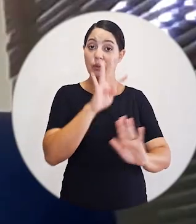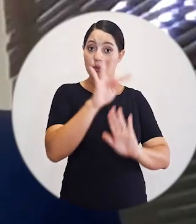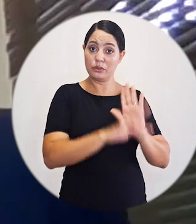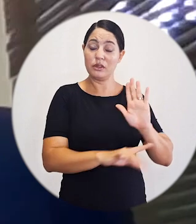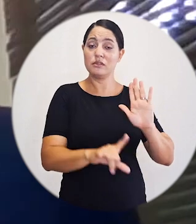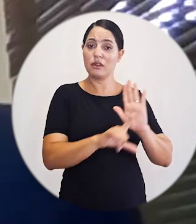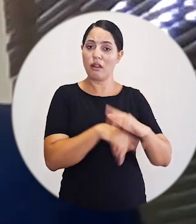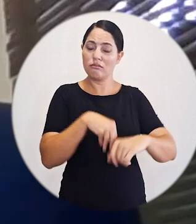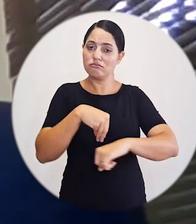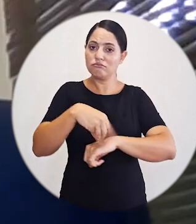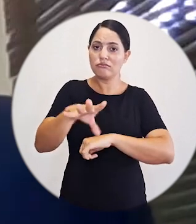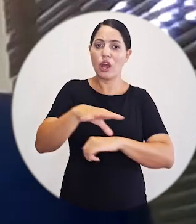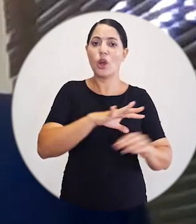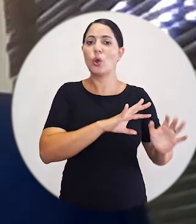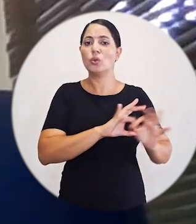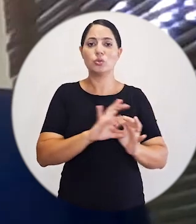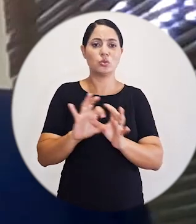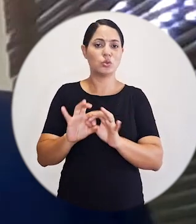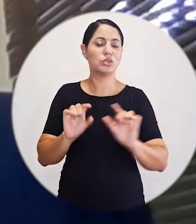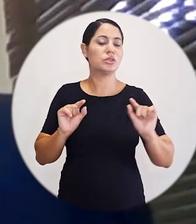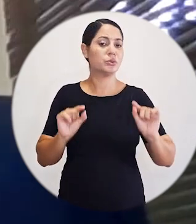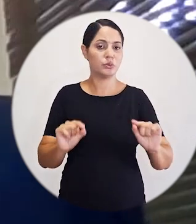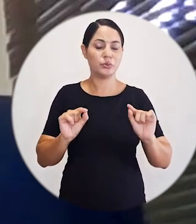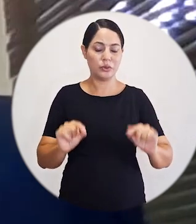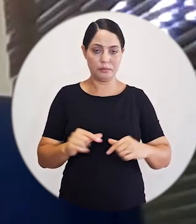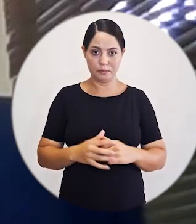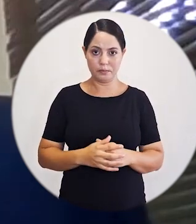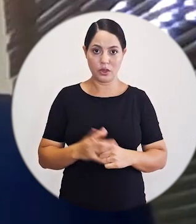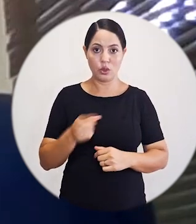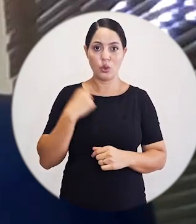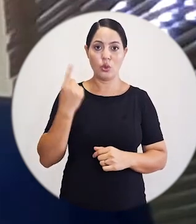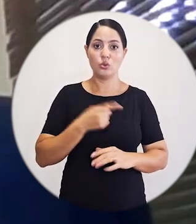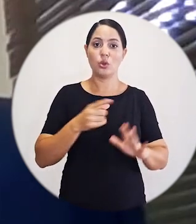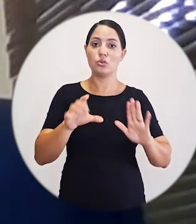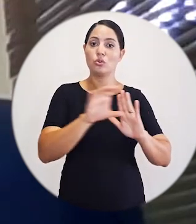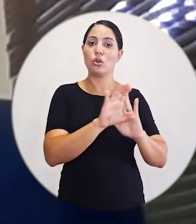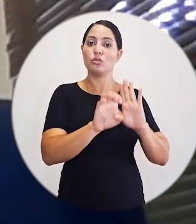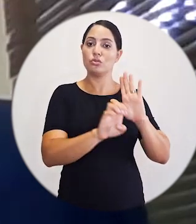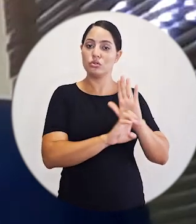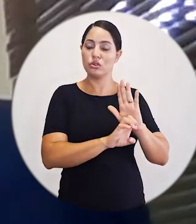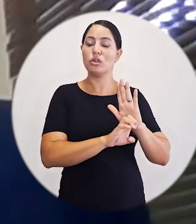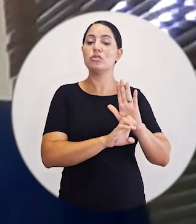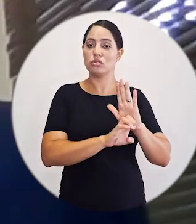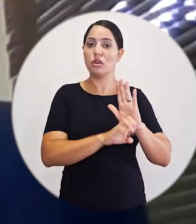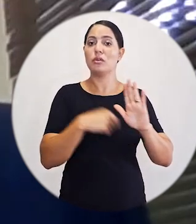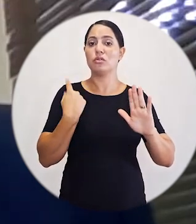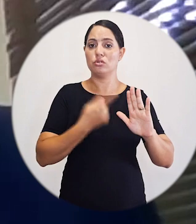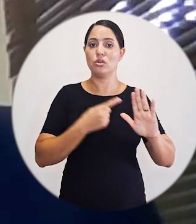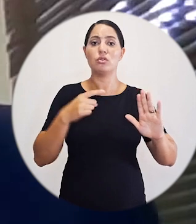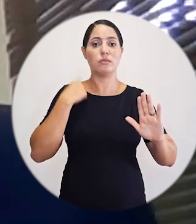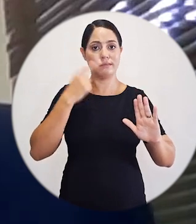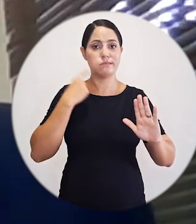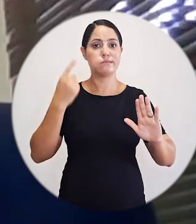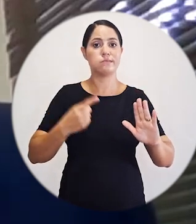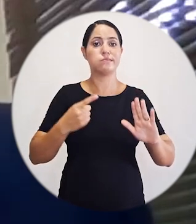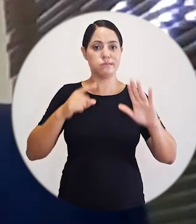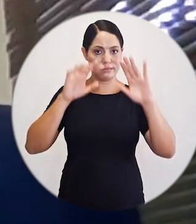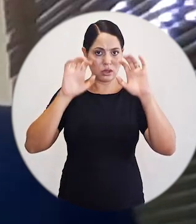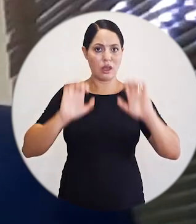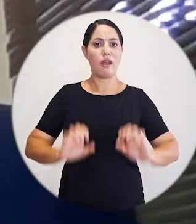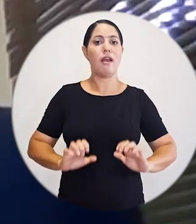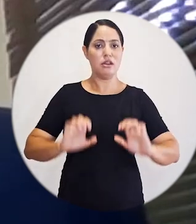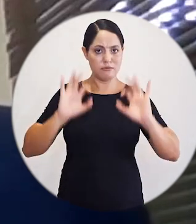da recomendação, ela já alerta para o nosso Código de Ética e Disciplina. Óbvio que sanção a gente não